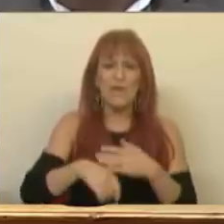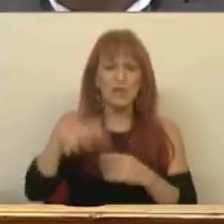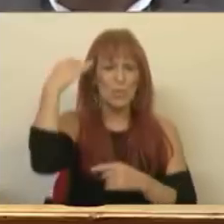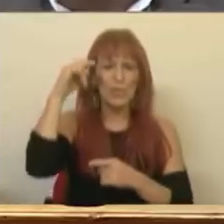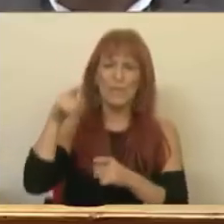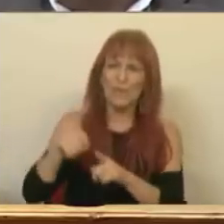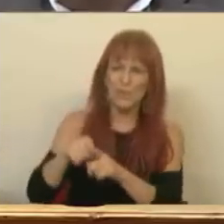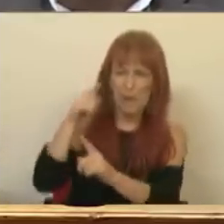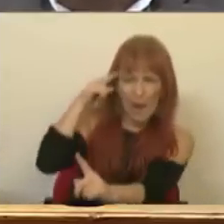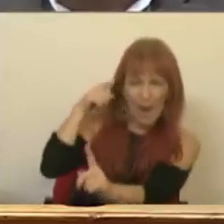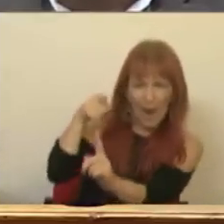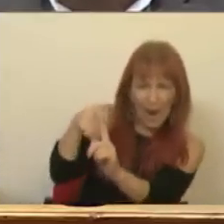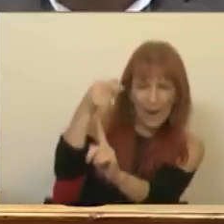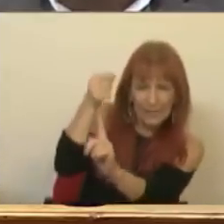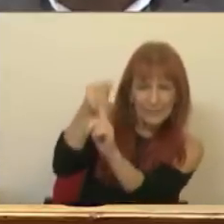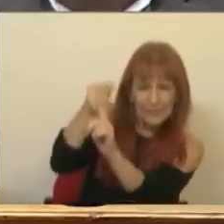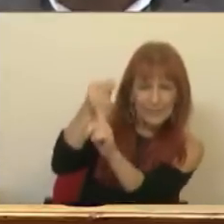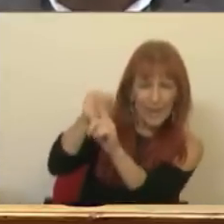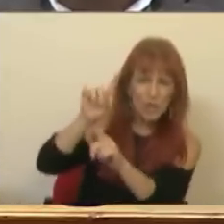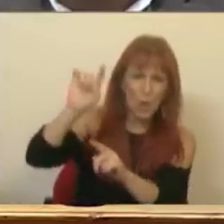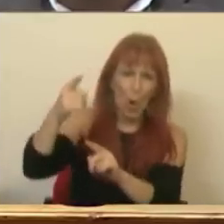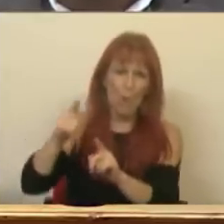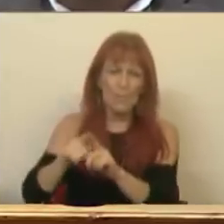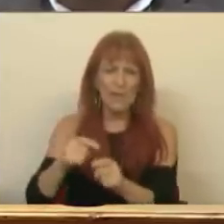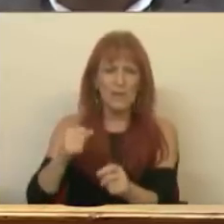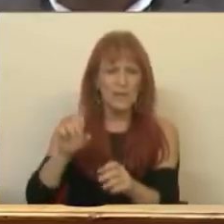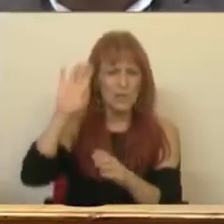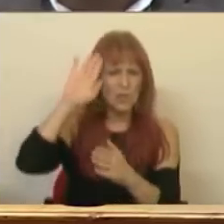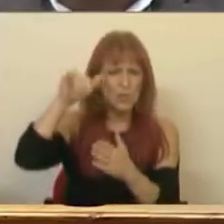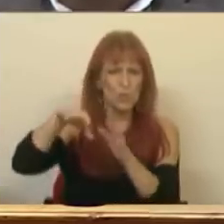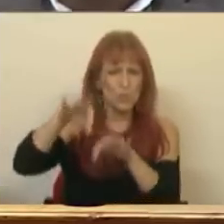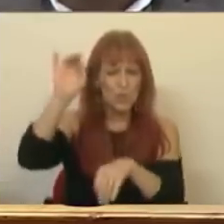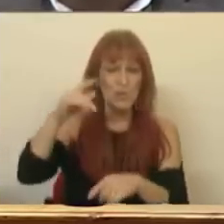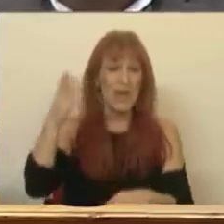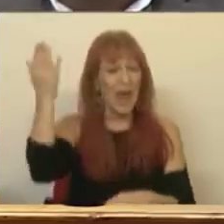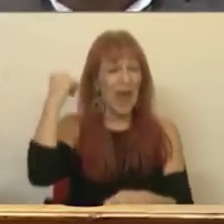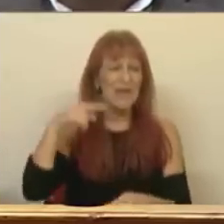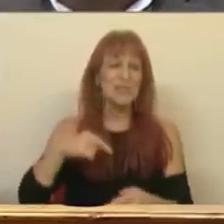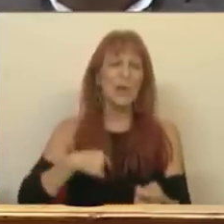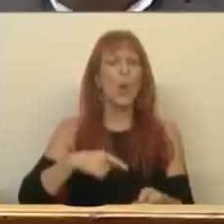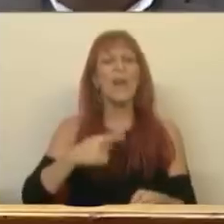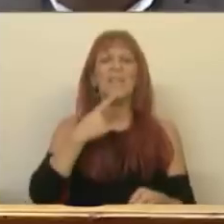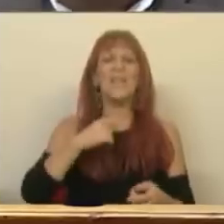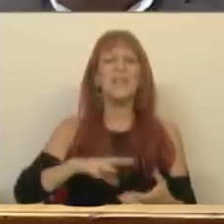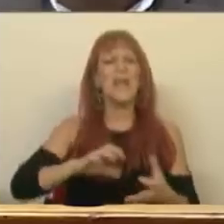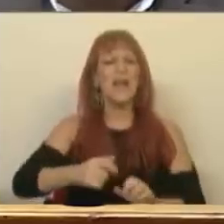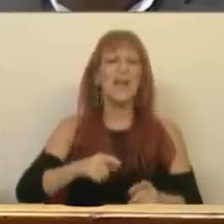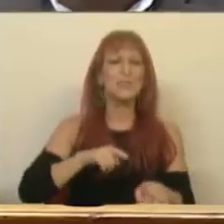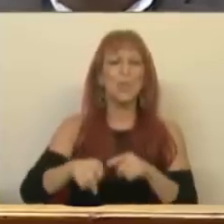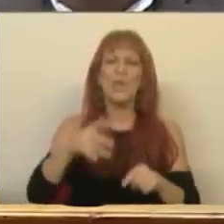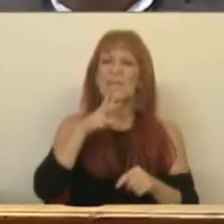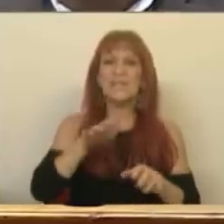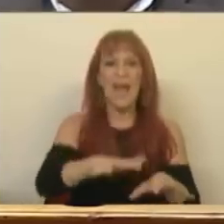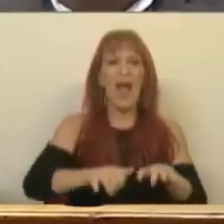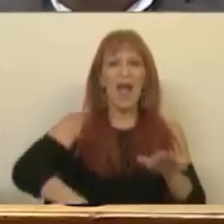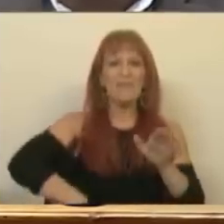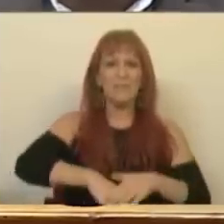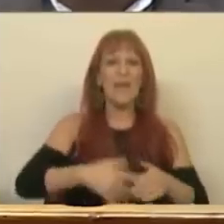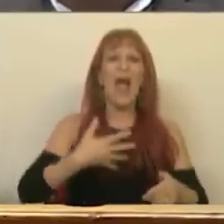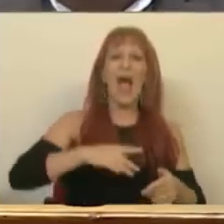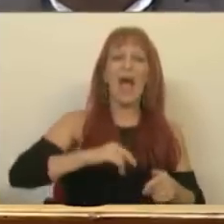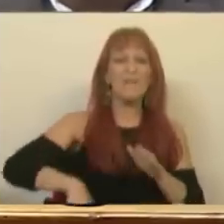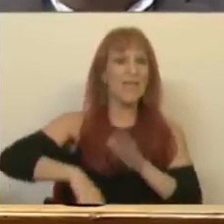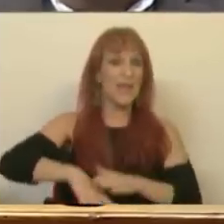dos professores um alvo de ataque em vez de criar funções na altura ameaçou até Como a crise política já cria a melhoria absoluta mas